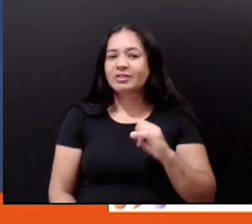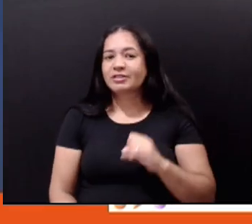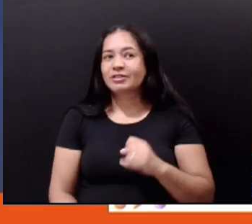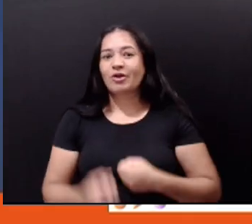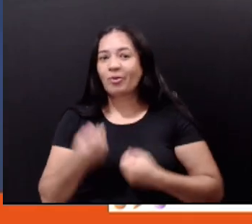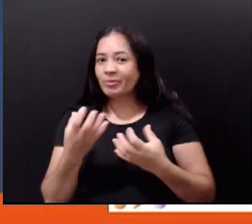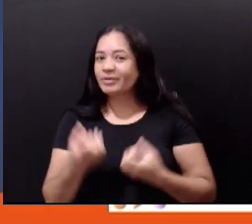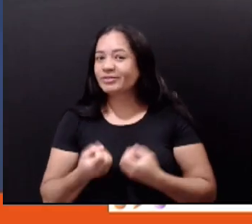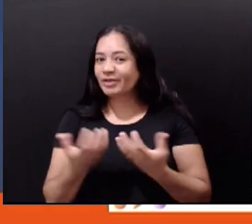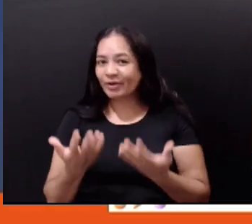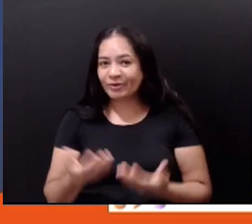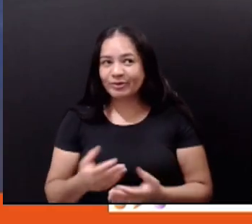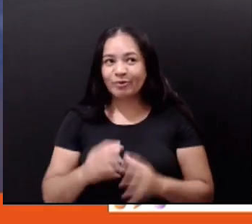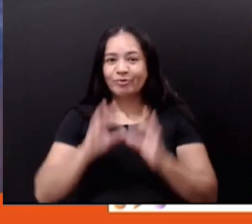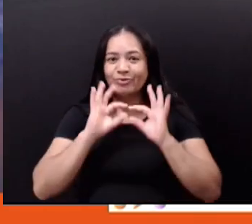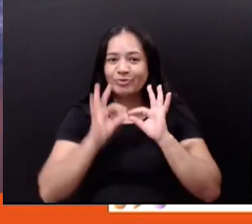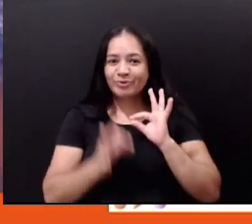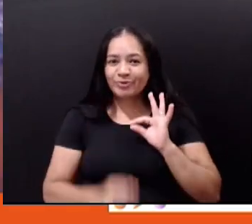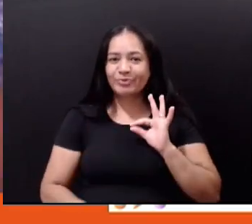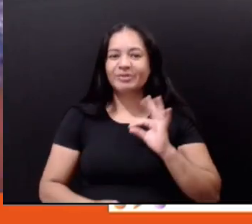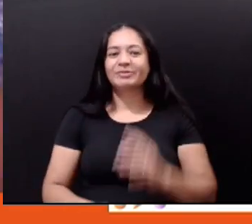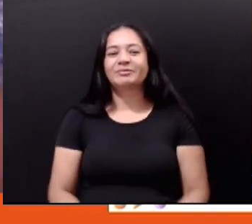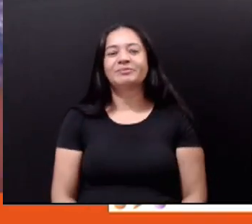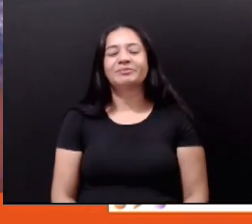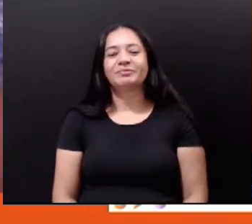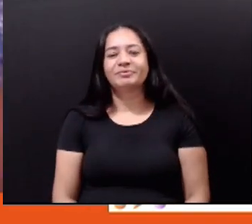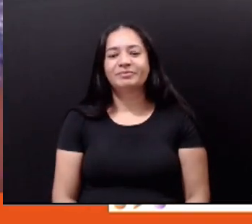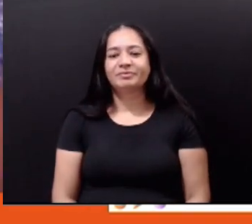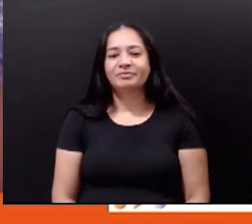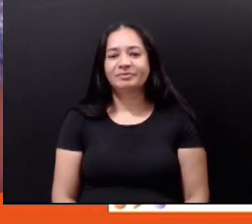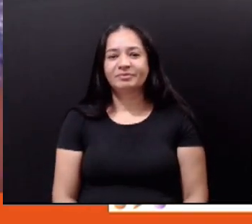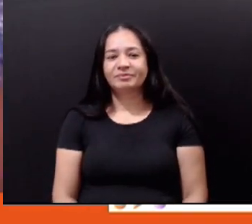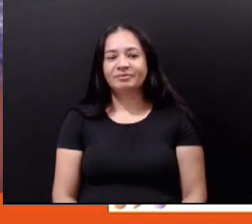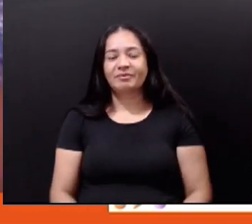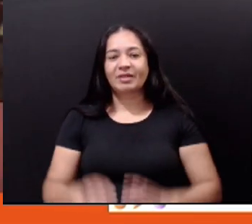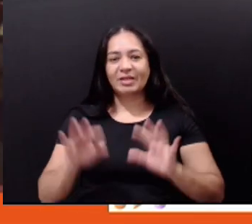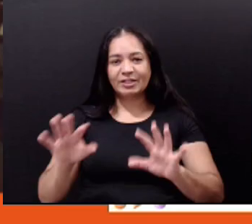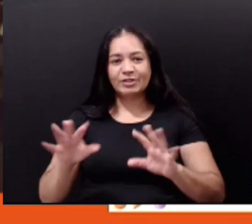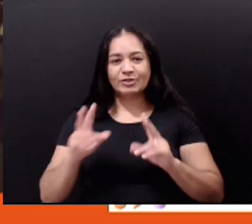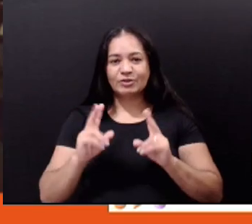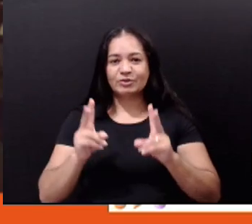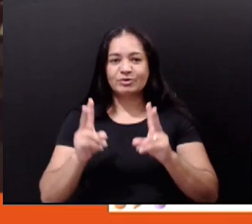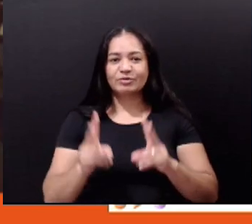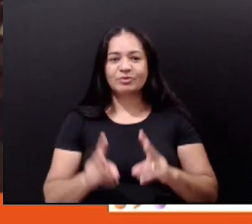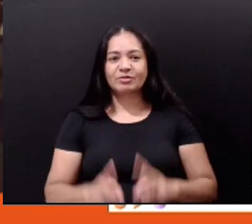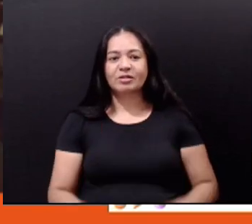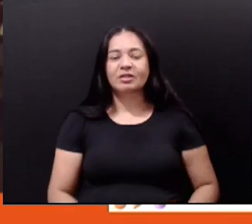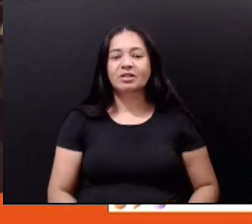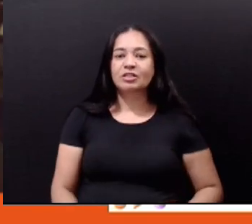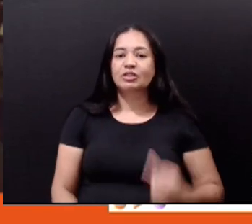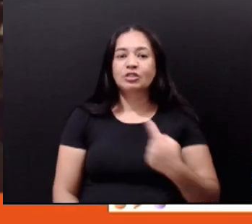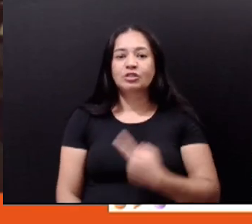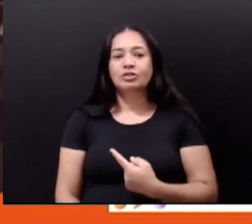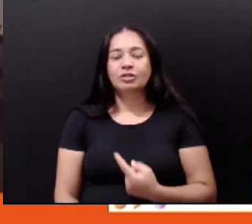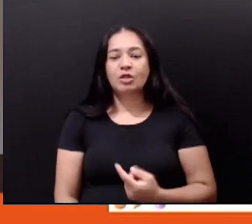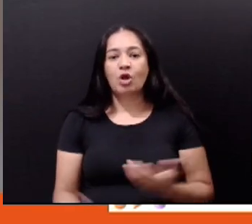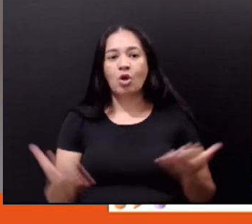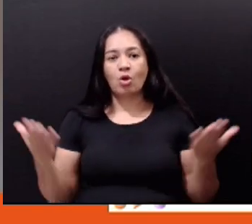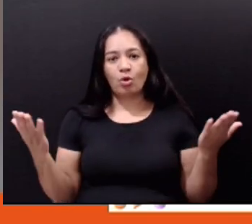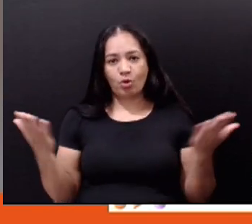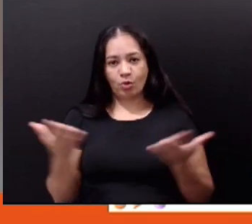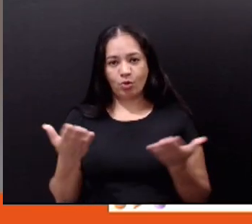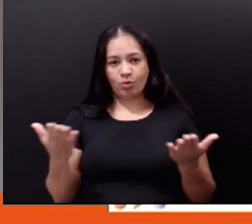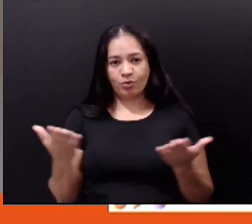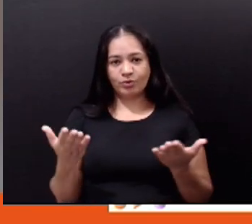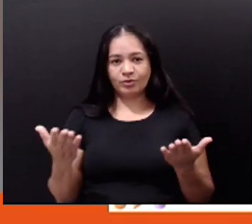um dia inteiro contando. É isso que faz querer continuar, né? Isso faz querer continuar, abastece. Hoje em dia, os próprios